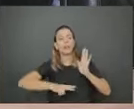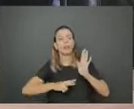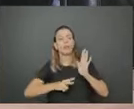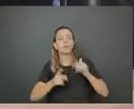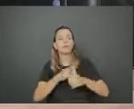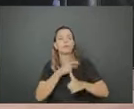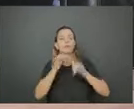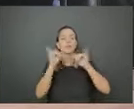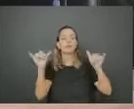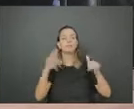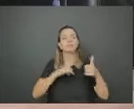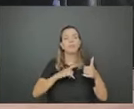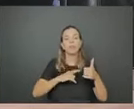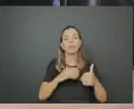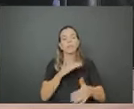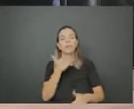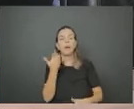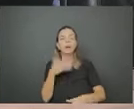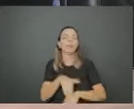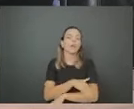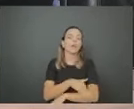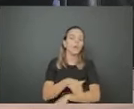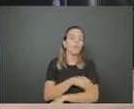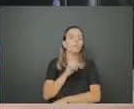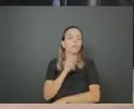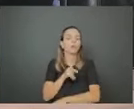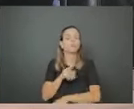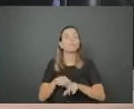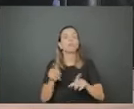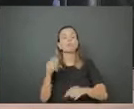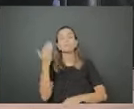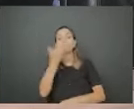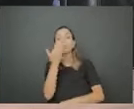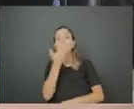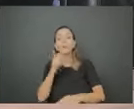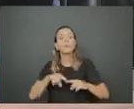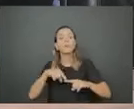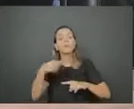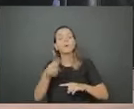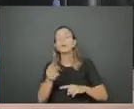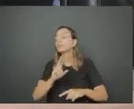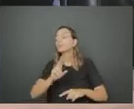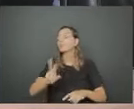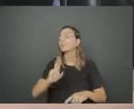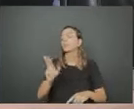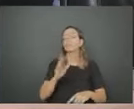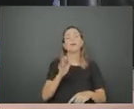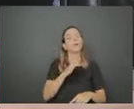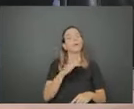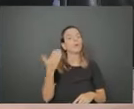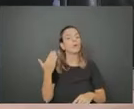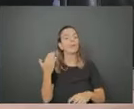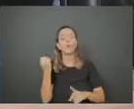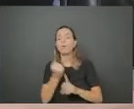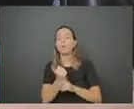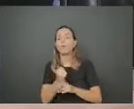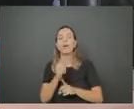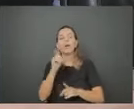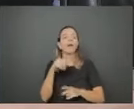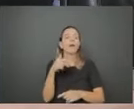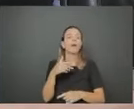aqui na rua tal. Mas ela não vê que depois aqui não era um homicídio, foi uma situação de morte natural, ou foi, sabe, ou